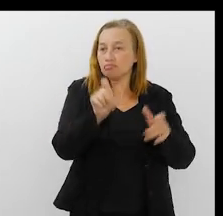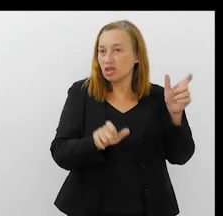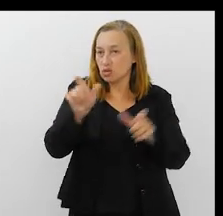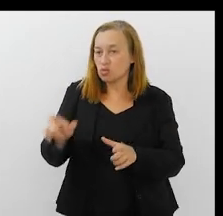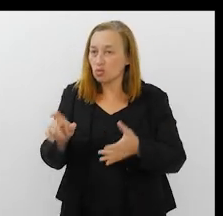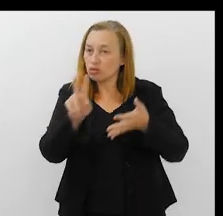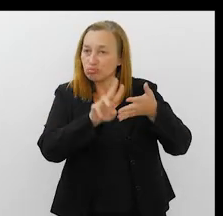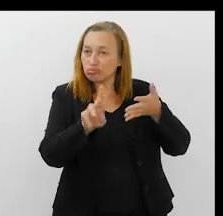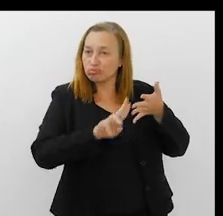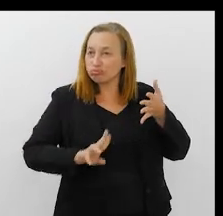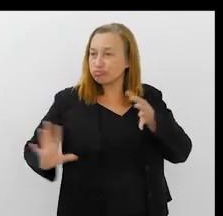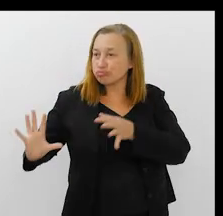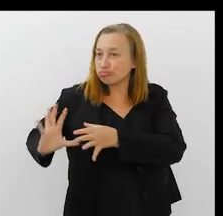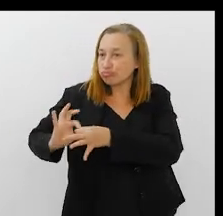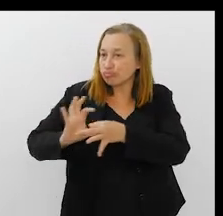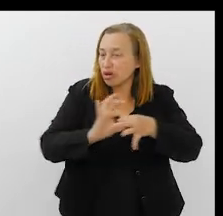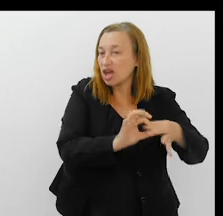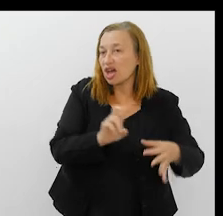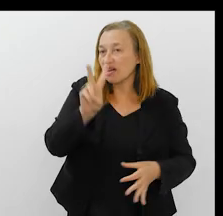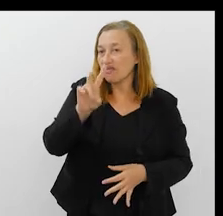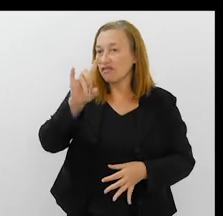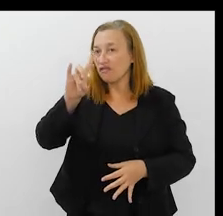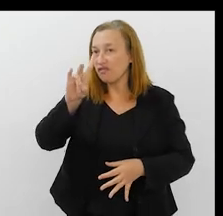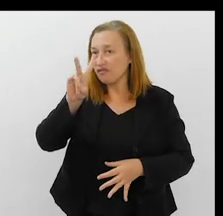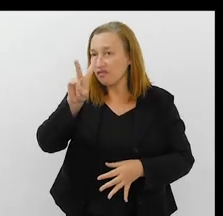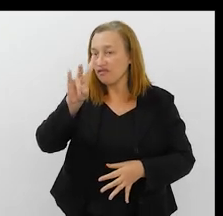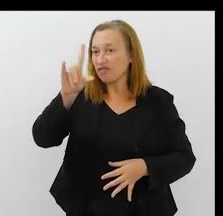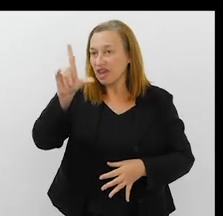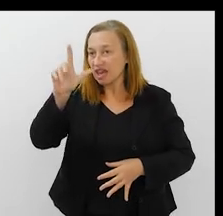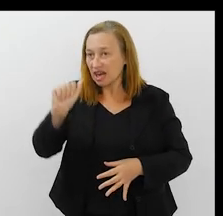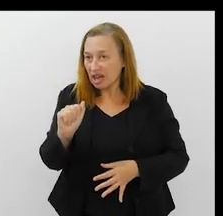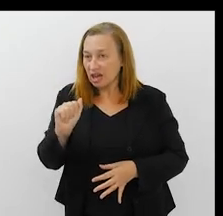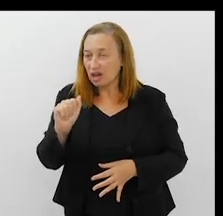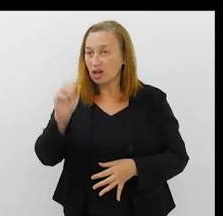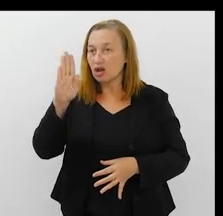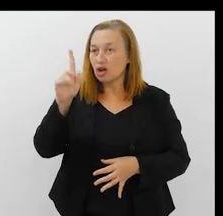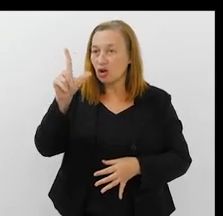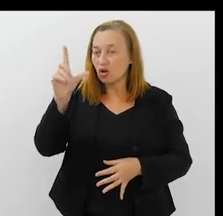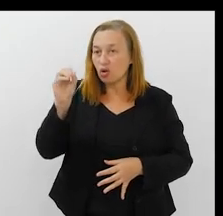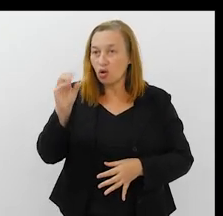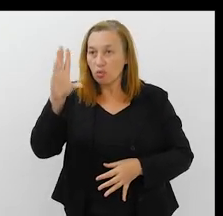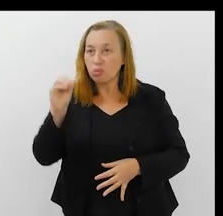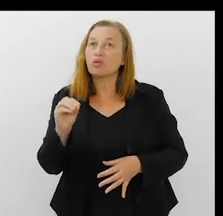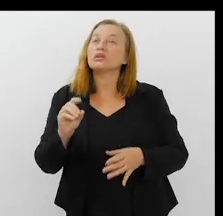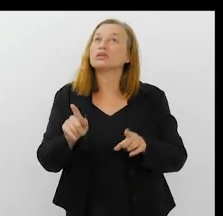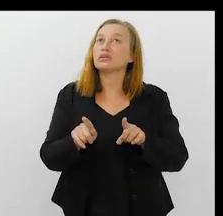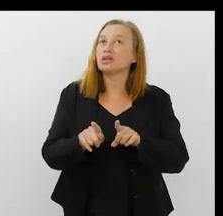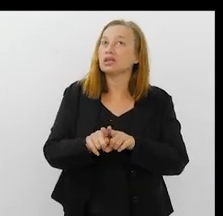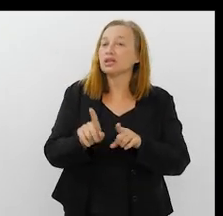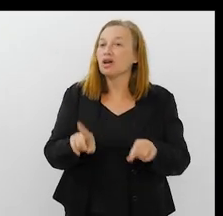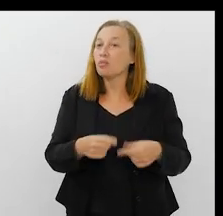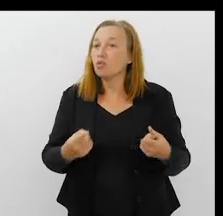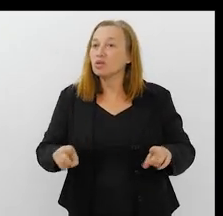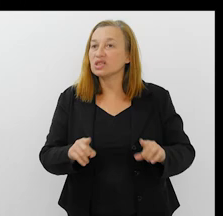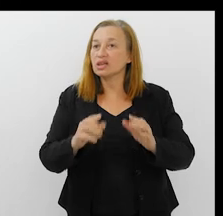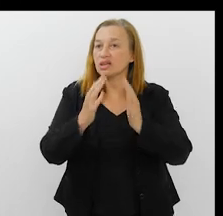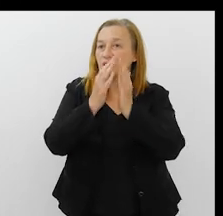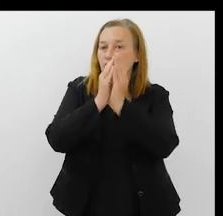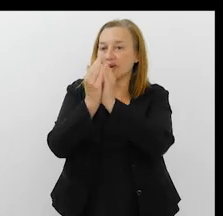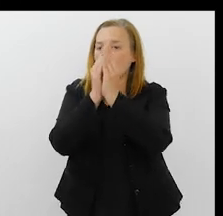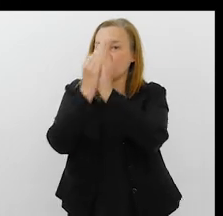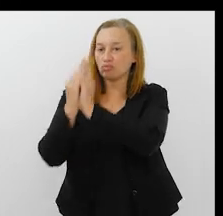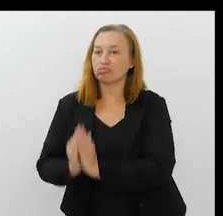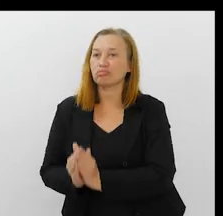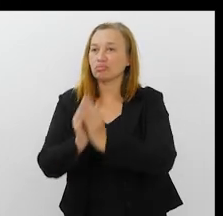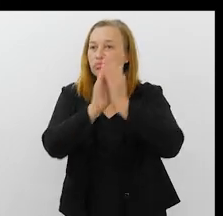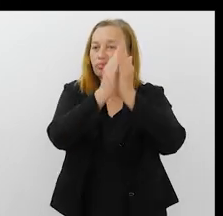infantis que vinham nessa linha, né? Então, Villa-Lobos, Caicai Balão, tinha um monte, assim, que eu tocava mais tarde,